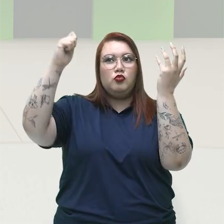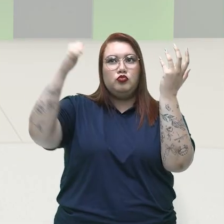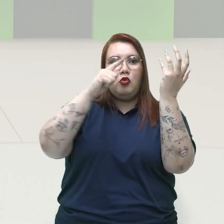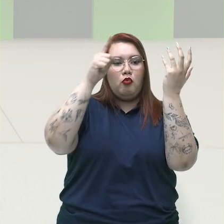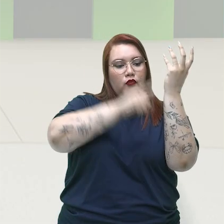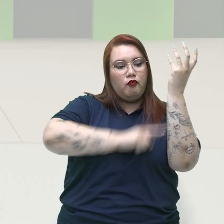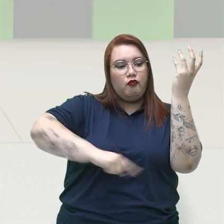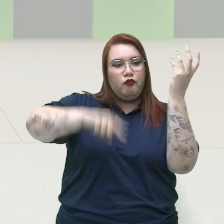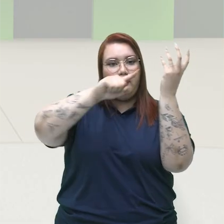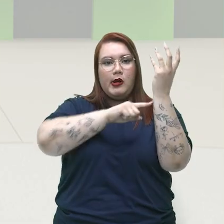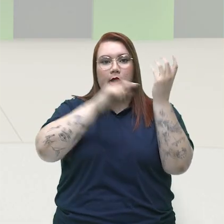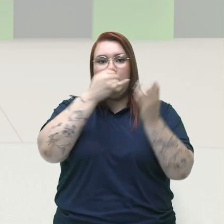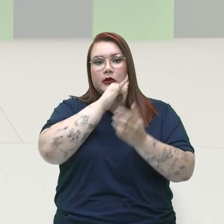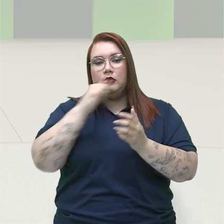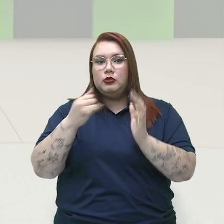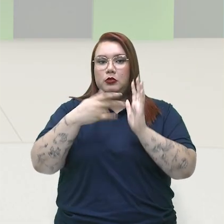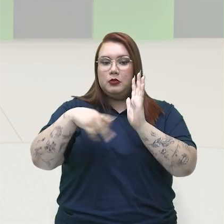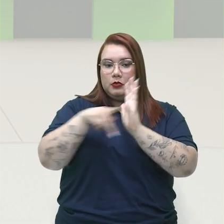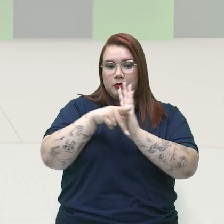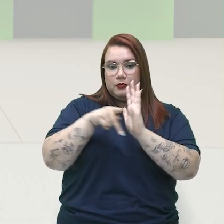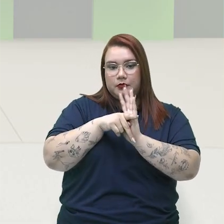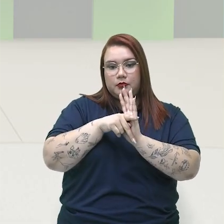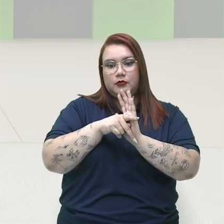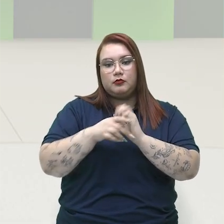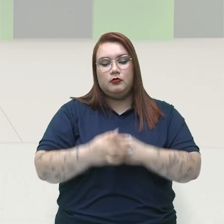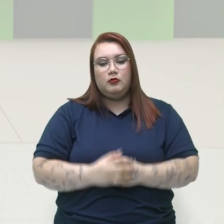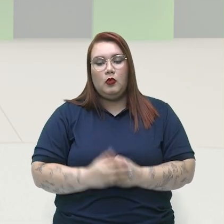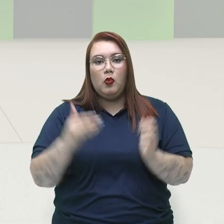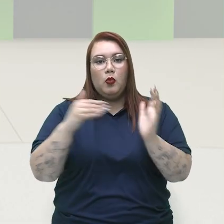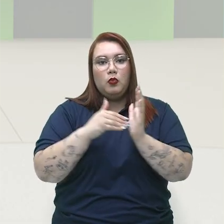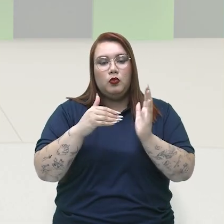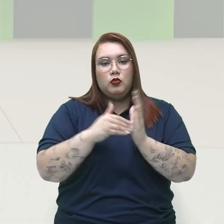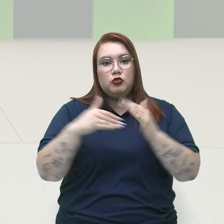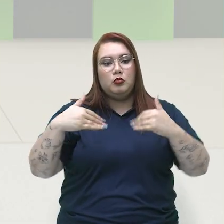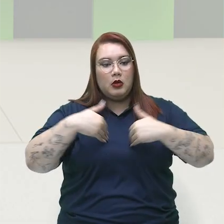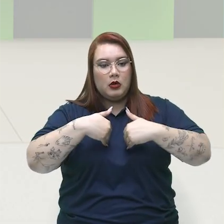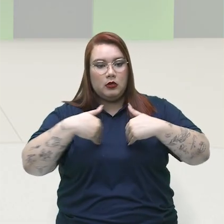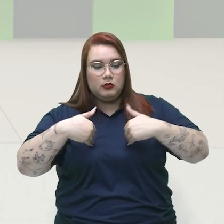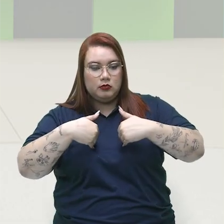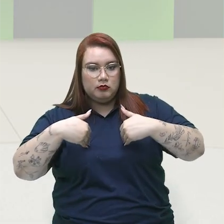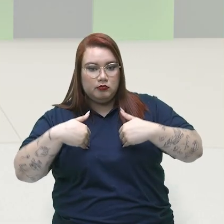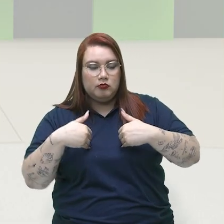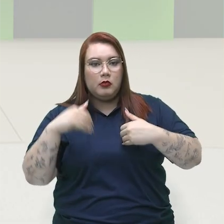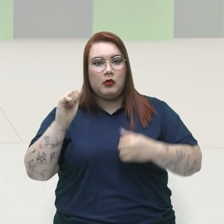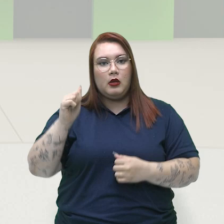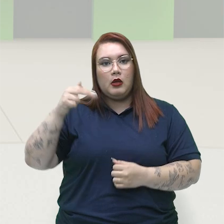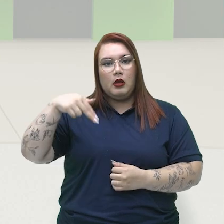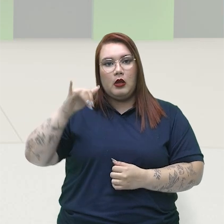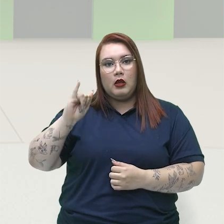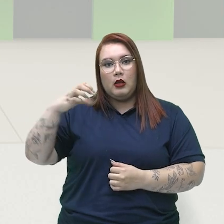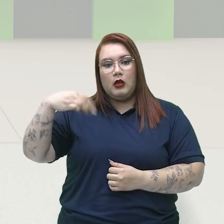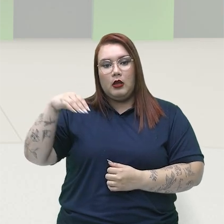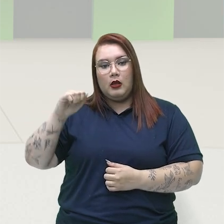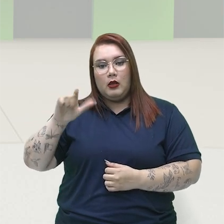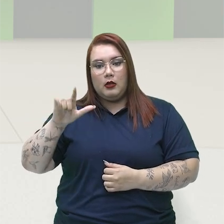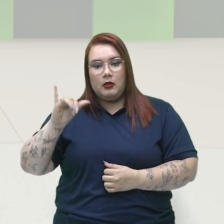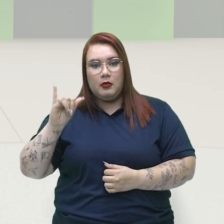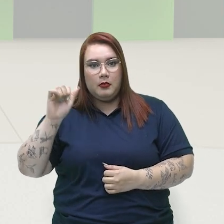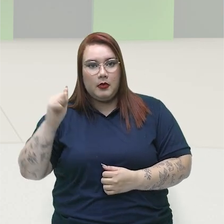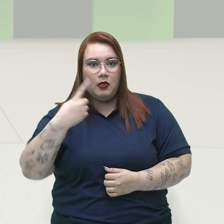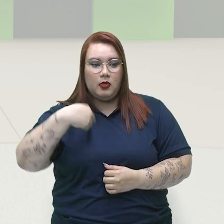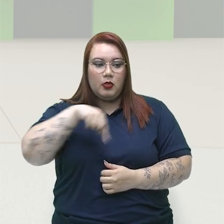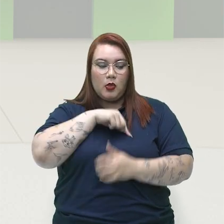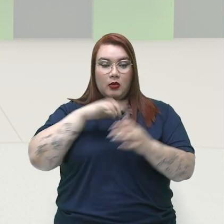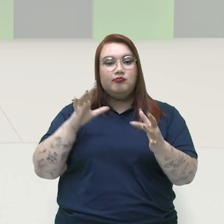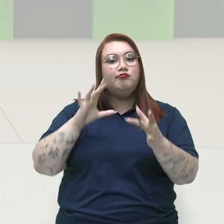produzem ali a sua energia, o seu açúcar. E o reino animalia, né? Esse reino dos animais onde nós estamos, né? A gente